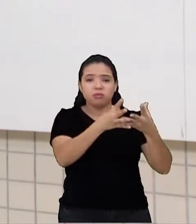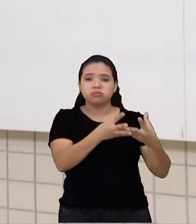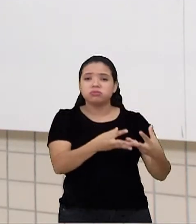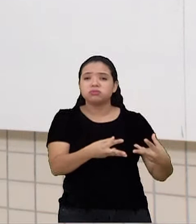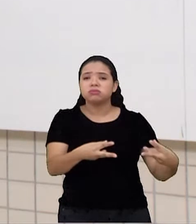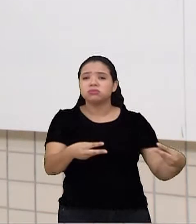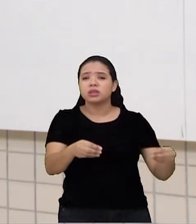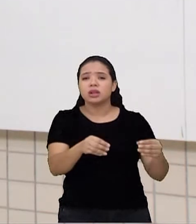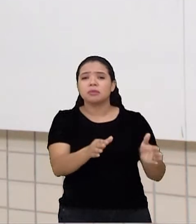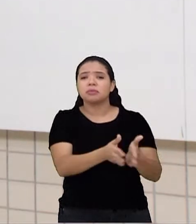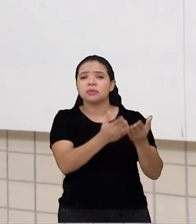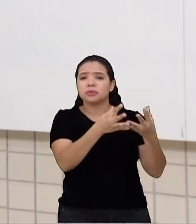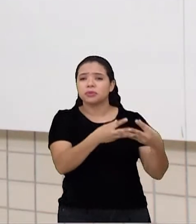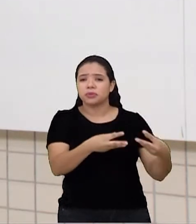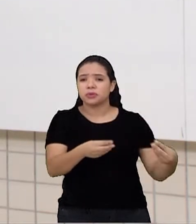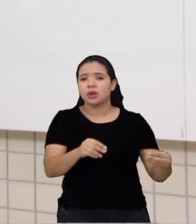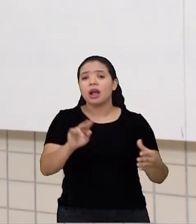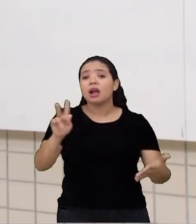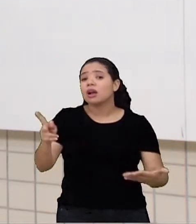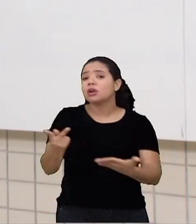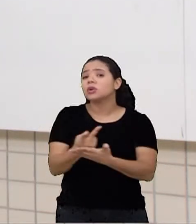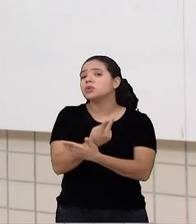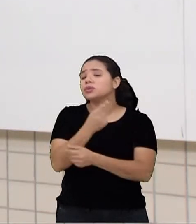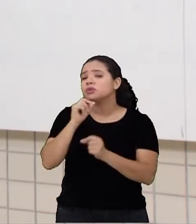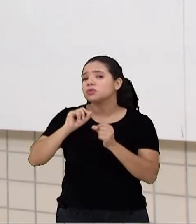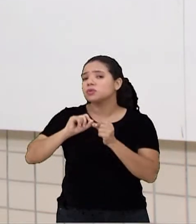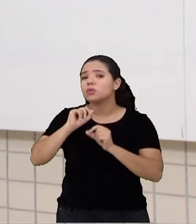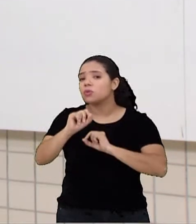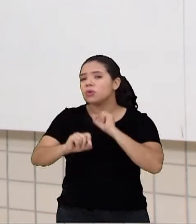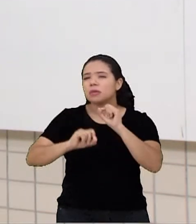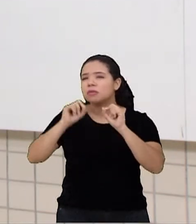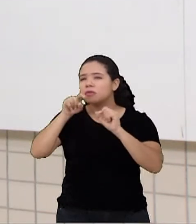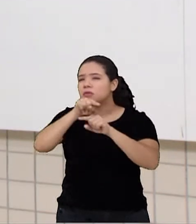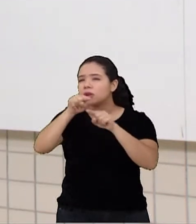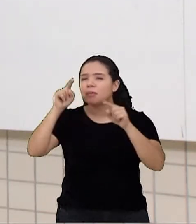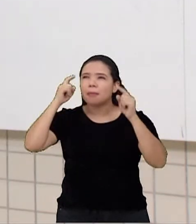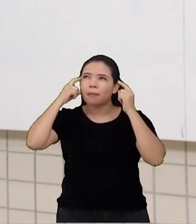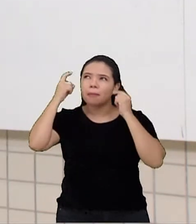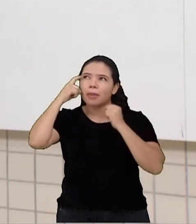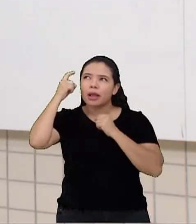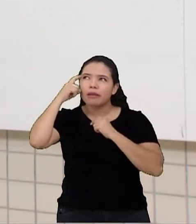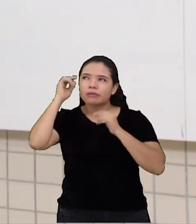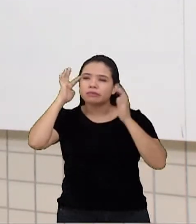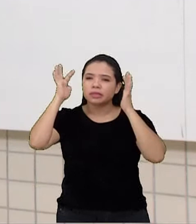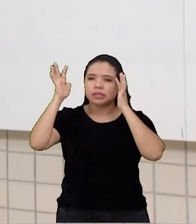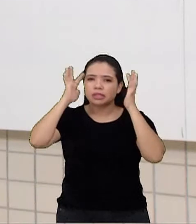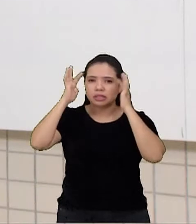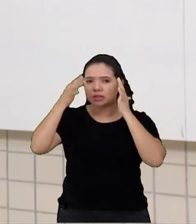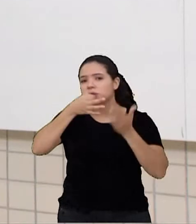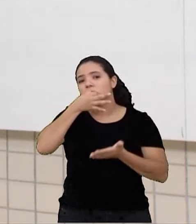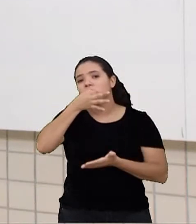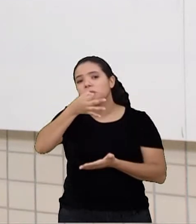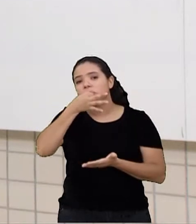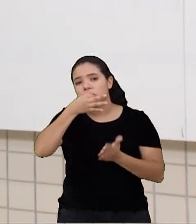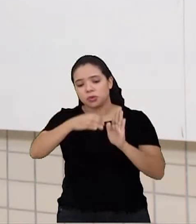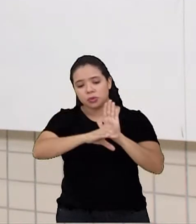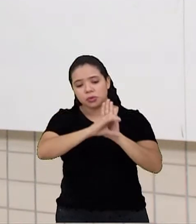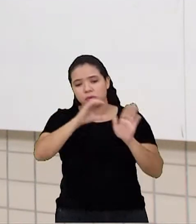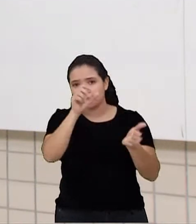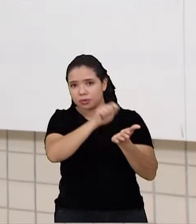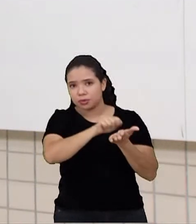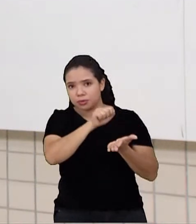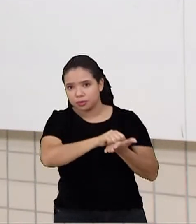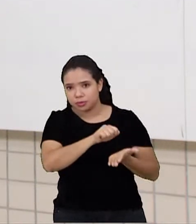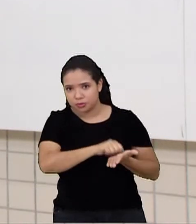ser feito? Pense sobre o tema de forma crítica para conseguir produzir esse